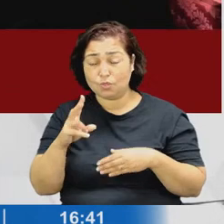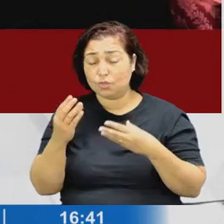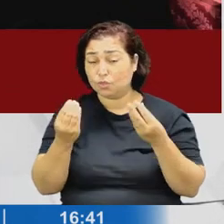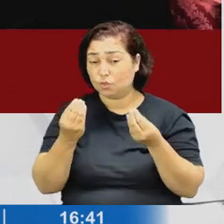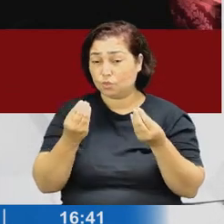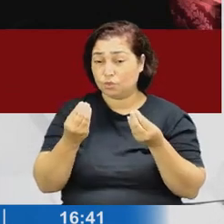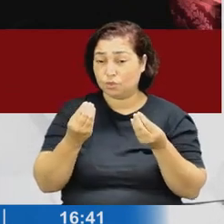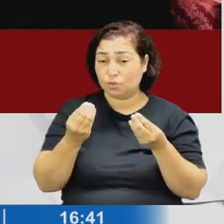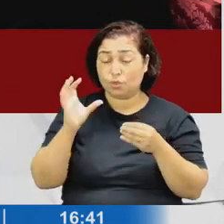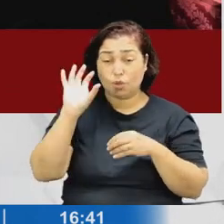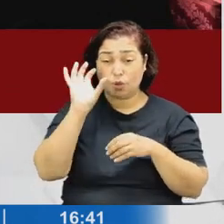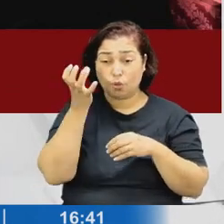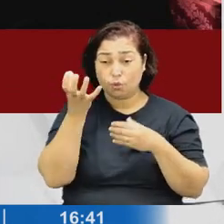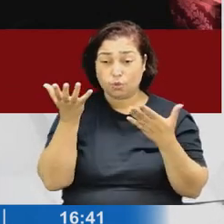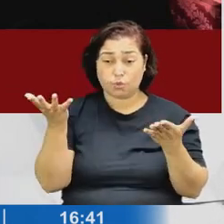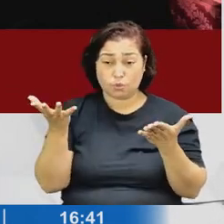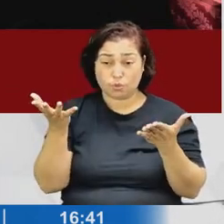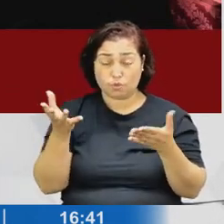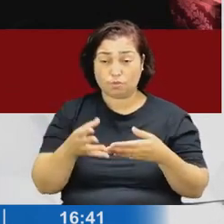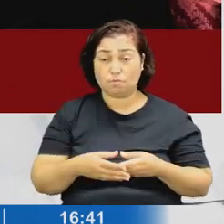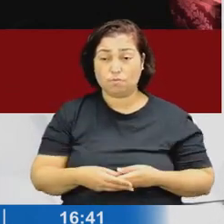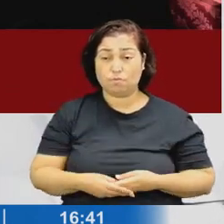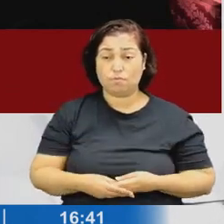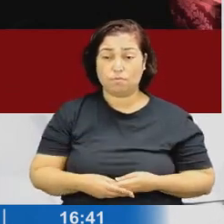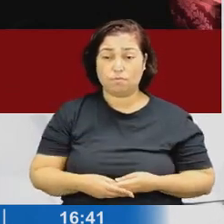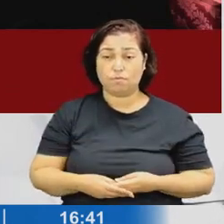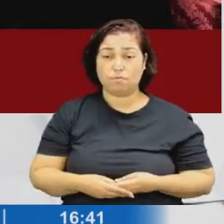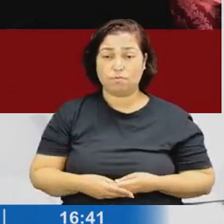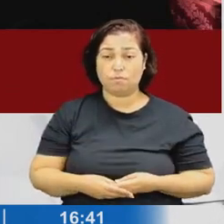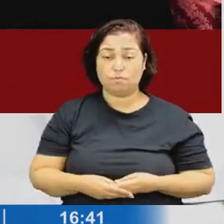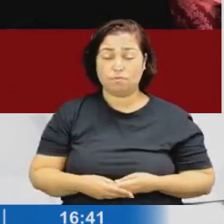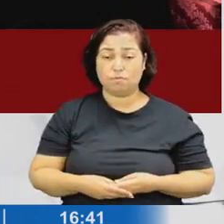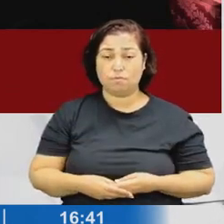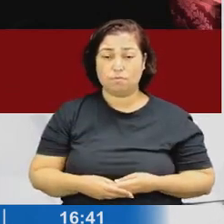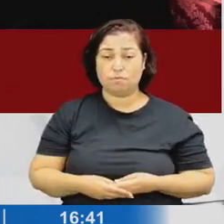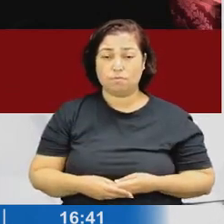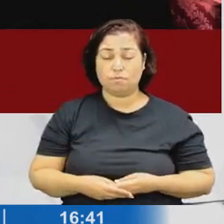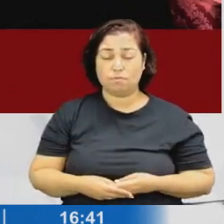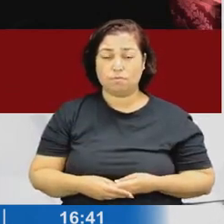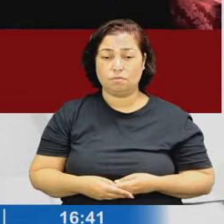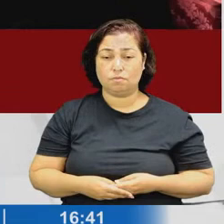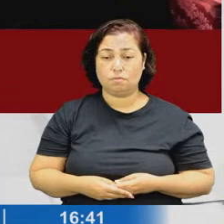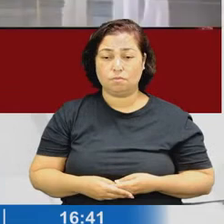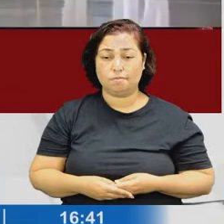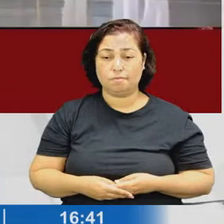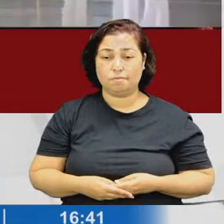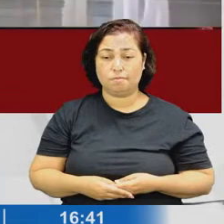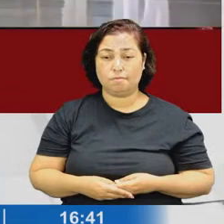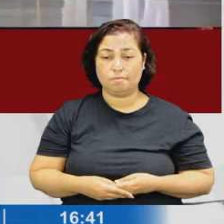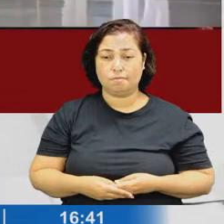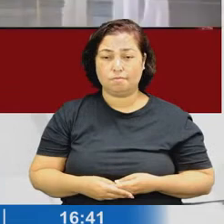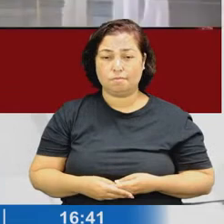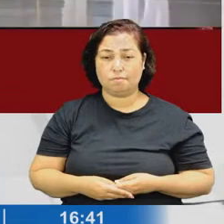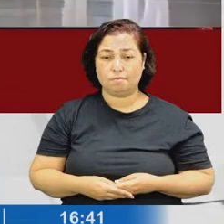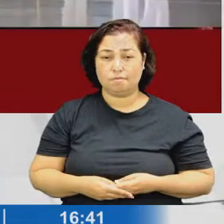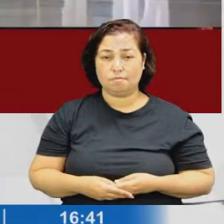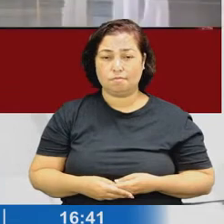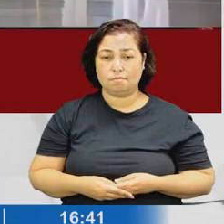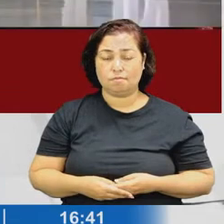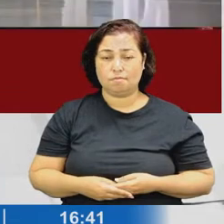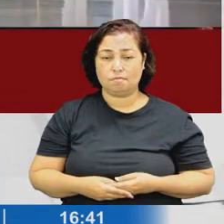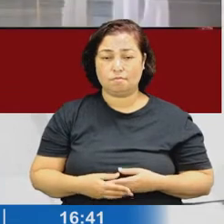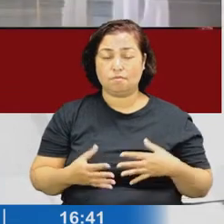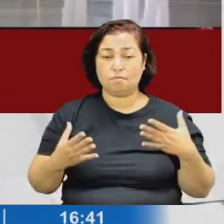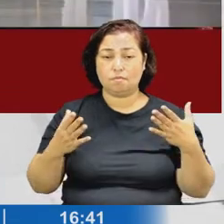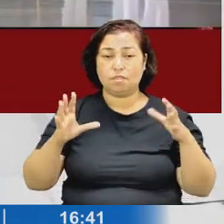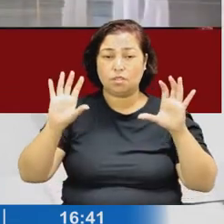refugiado que chegou e se afogou alguma coisa assim sofrendo sozinho na diversidade a diversidade tá um evento